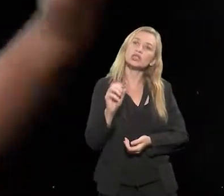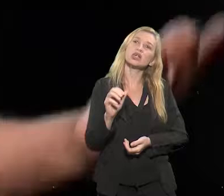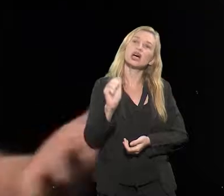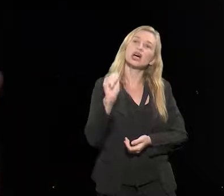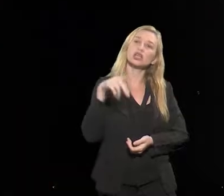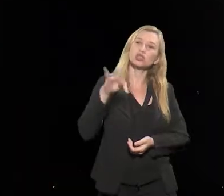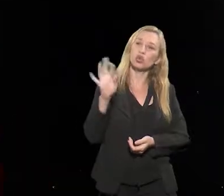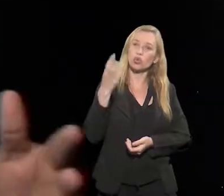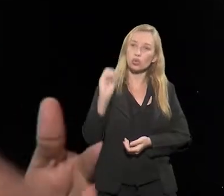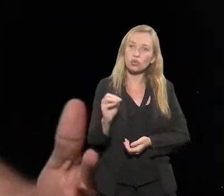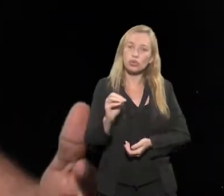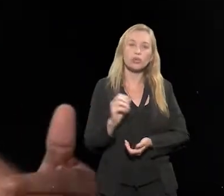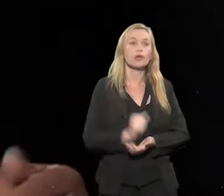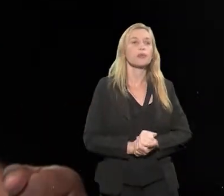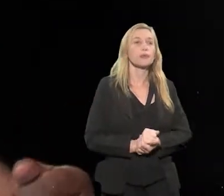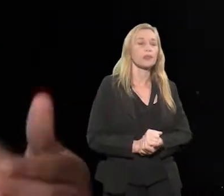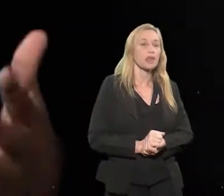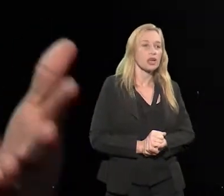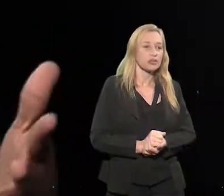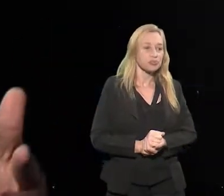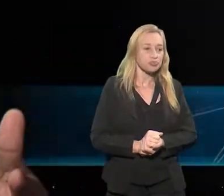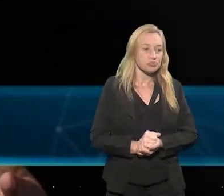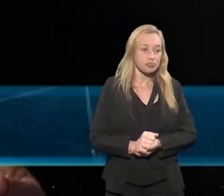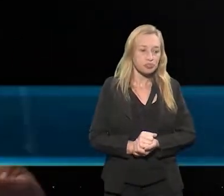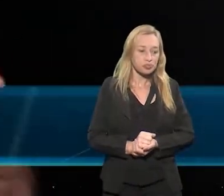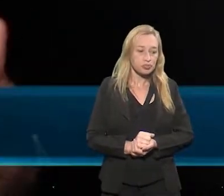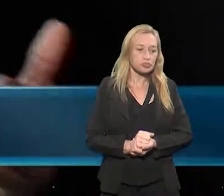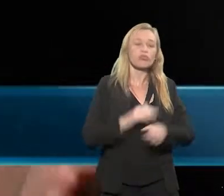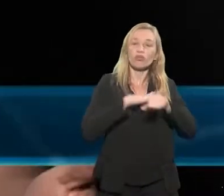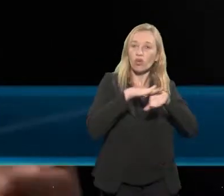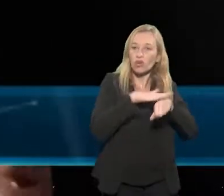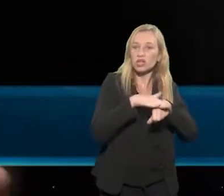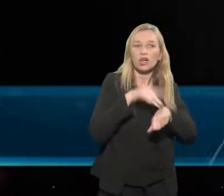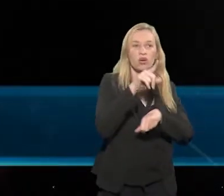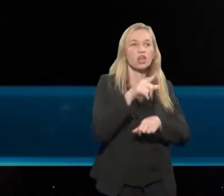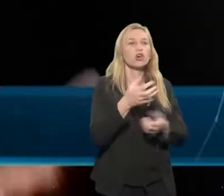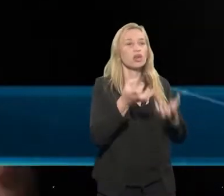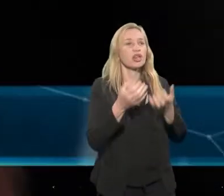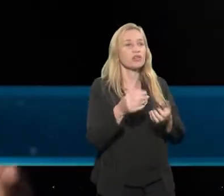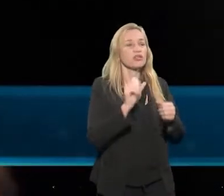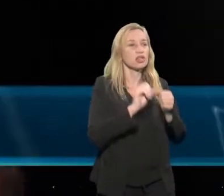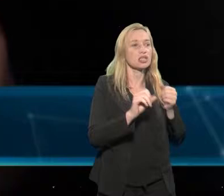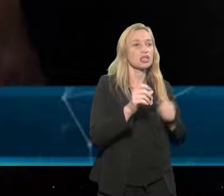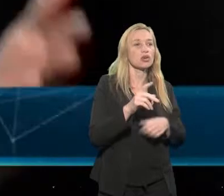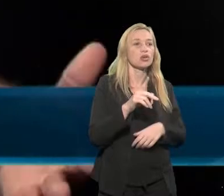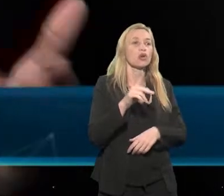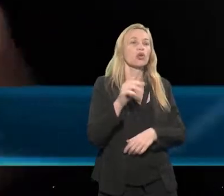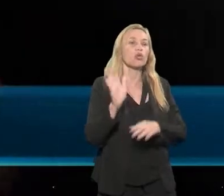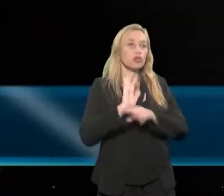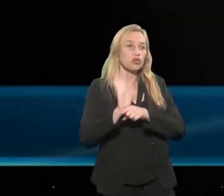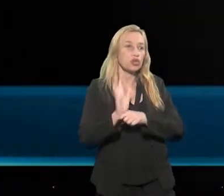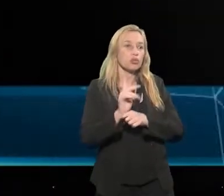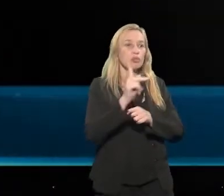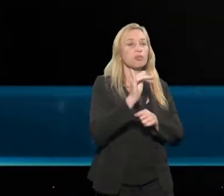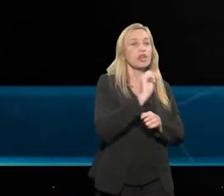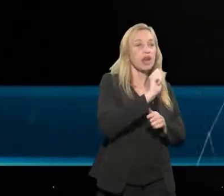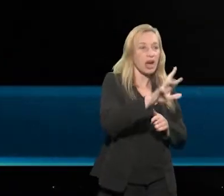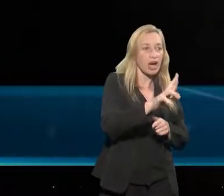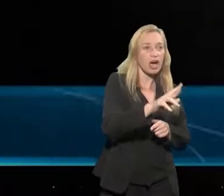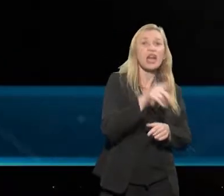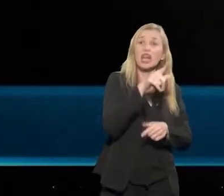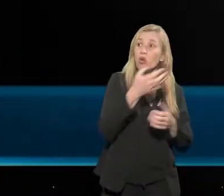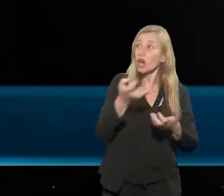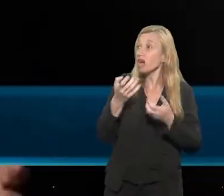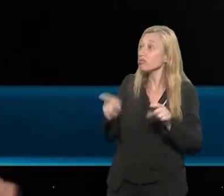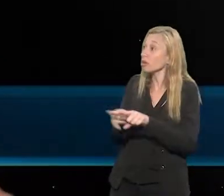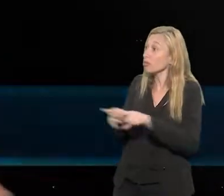ele, mais velho, né, minha referência também, fui conversar com ele, Pilar, tô querendo fazer um filme assim. Ele falou, cara, eu também quero fazer esse